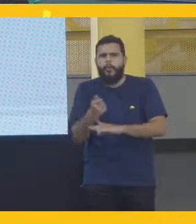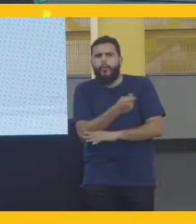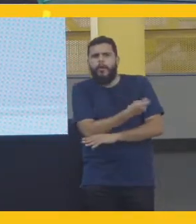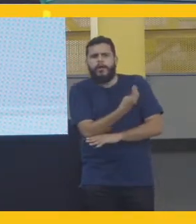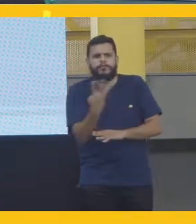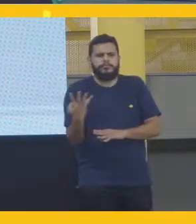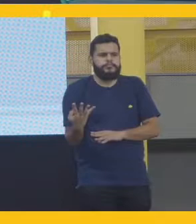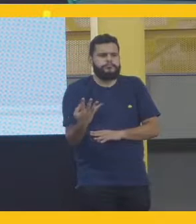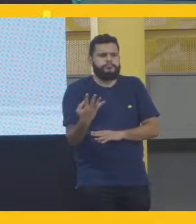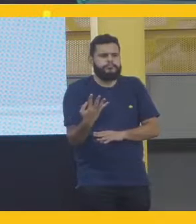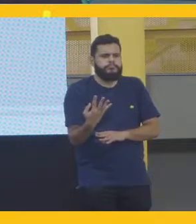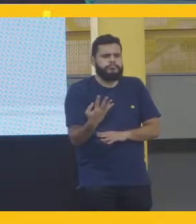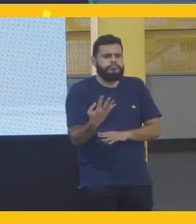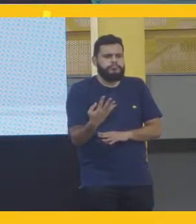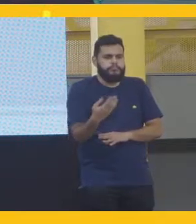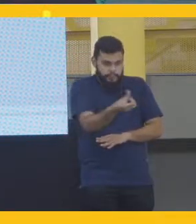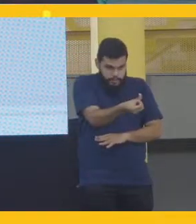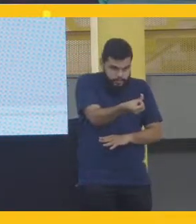Quantas?